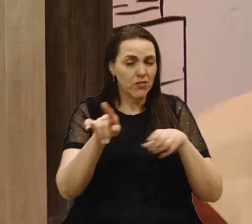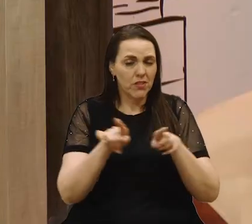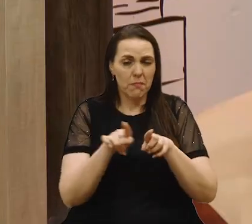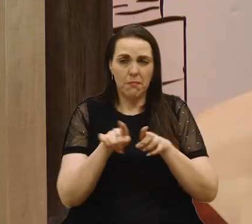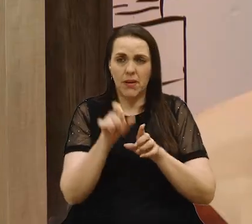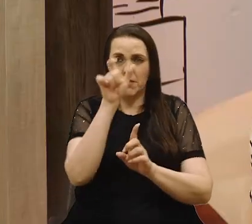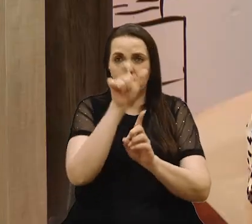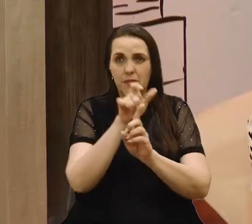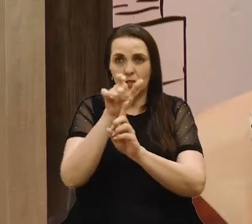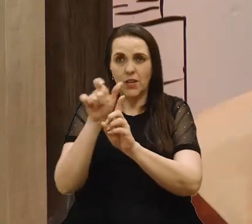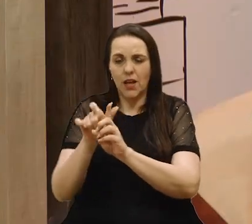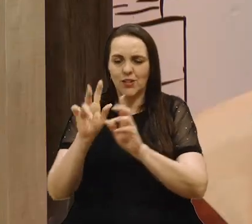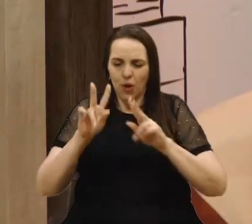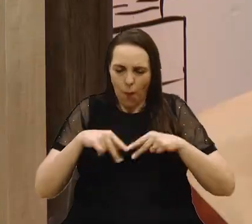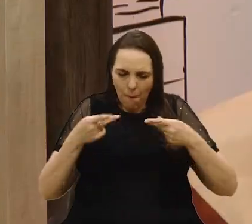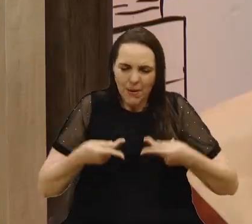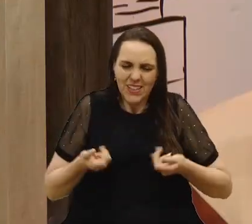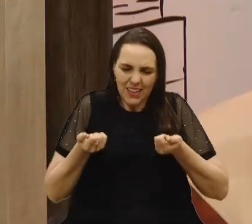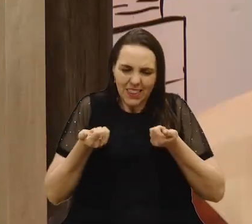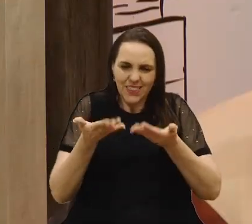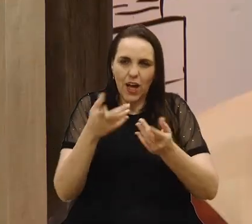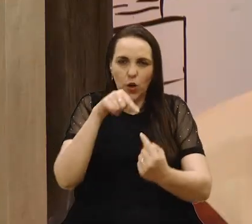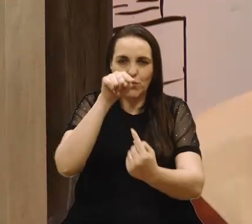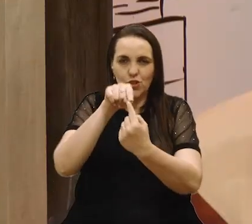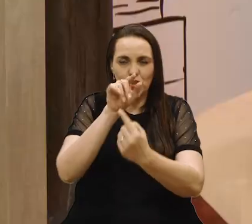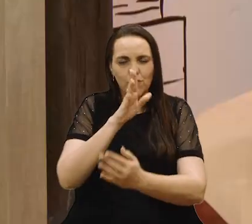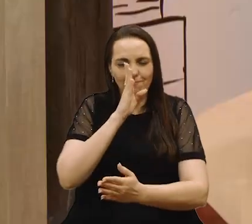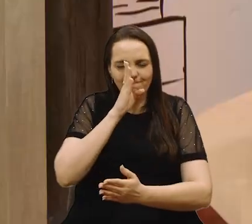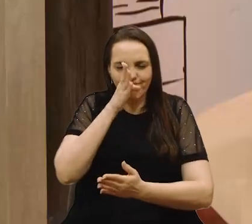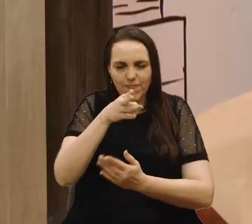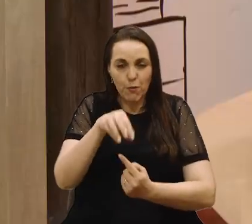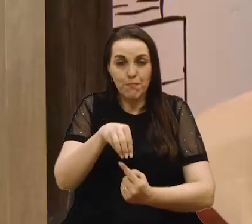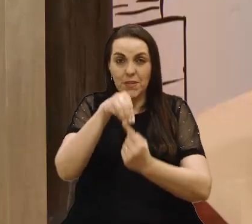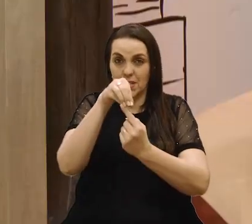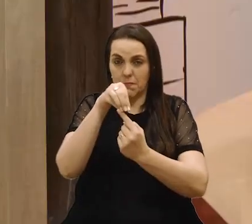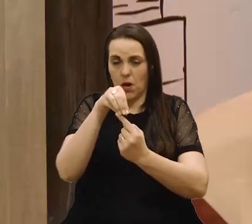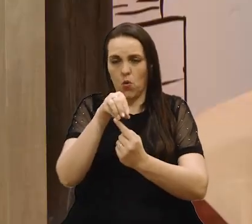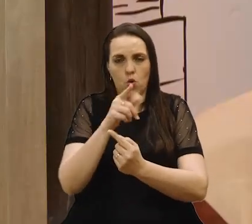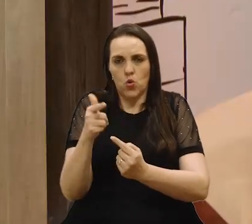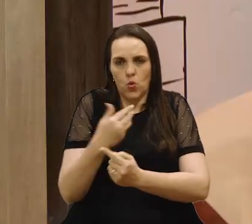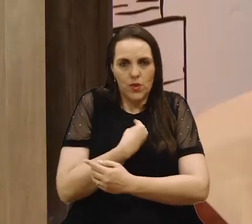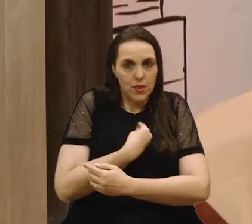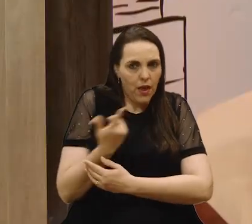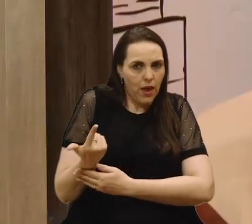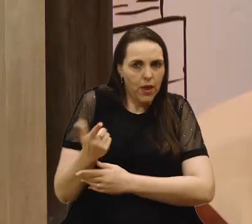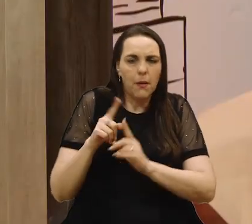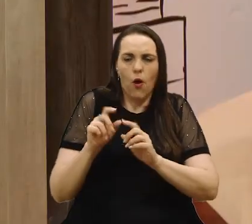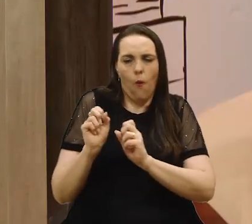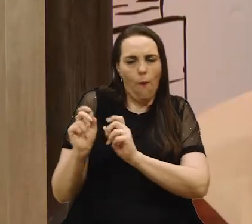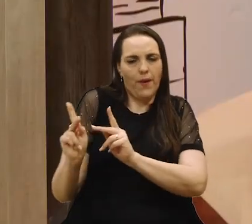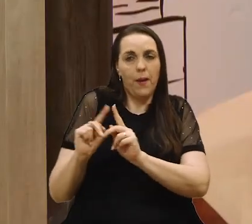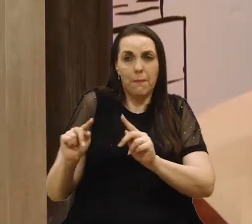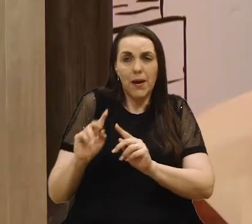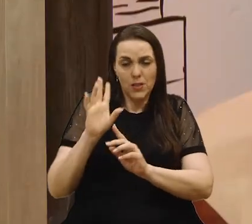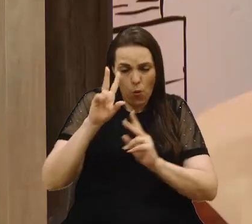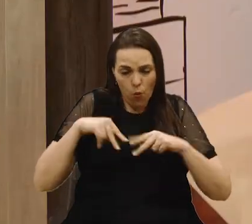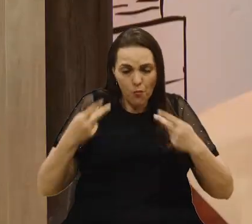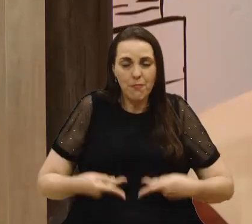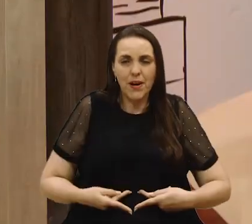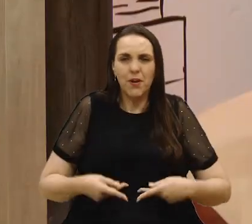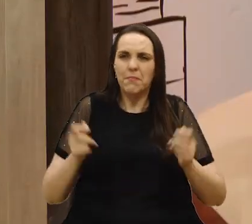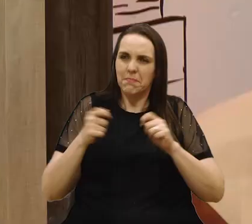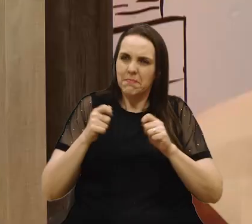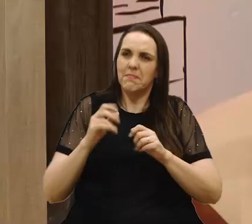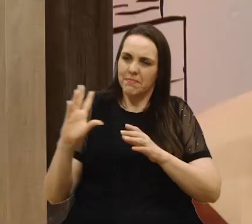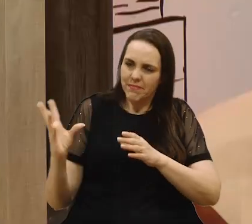dos personagens, trazer essa humanidade, que é o objetivo central. Eles não existem, ok, mas eles são seres humanos que caberiam na nossa vida